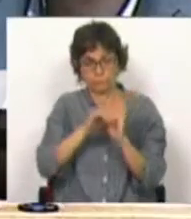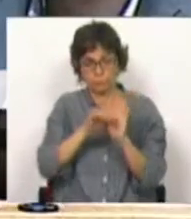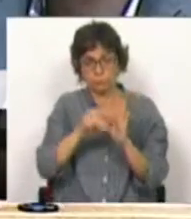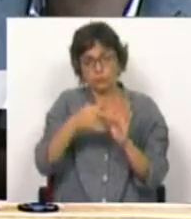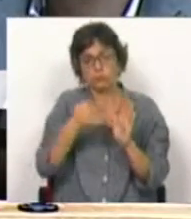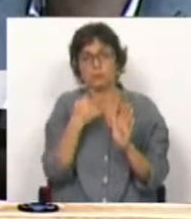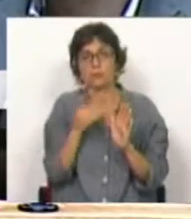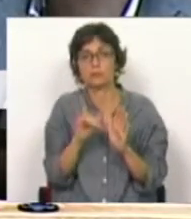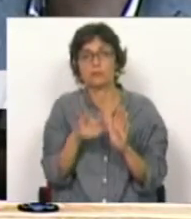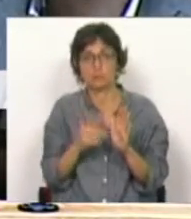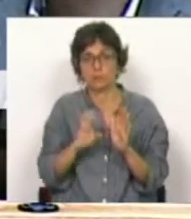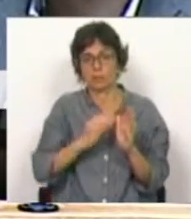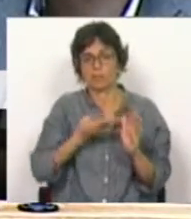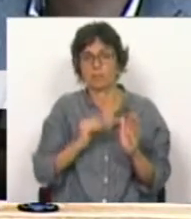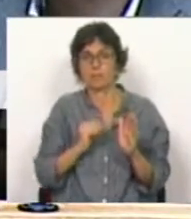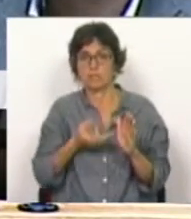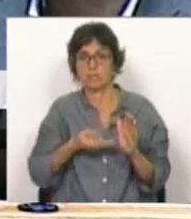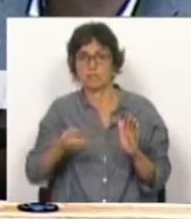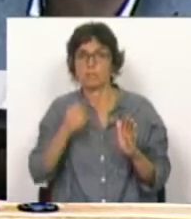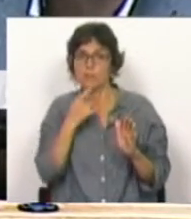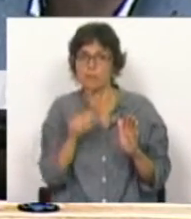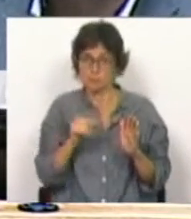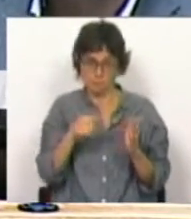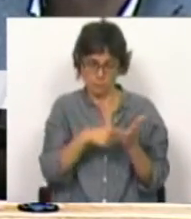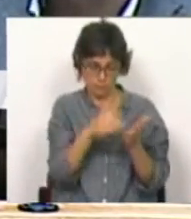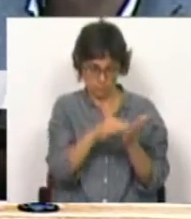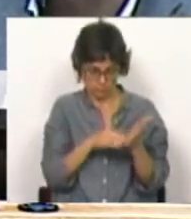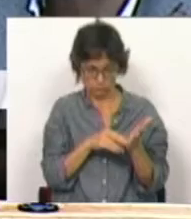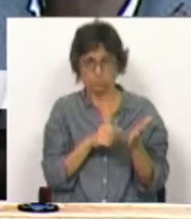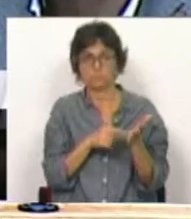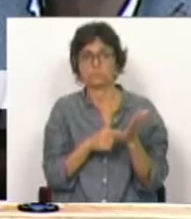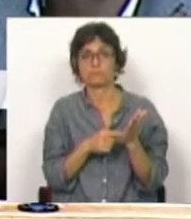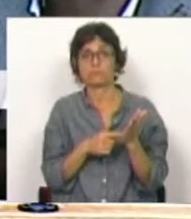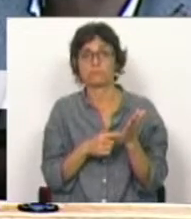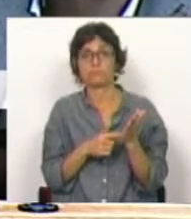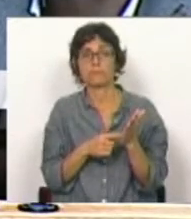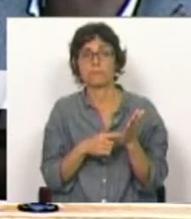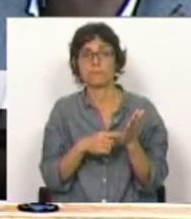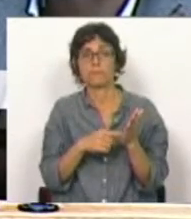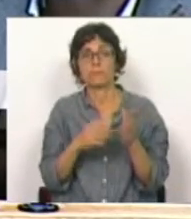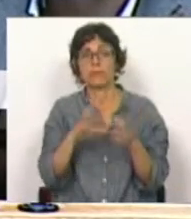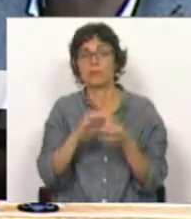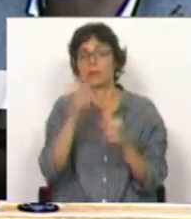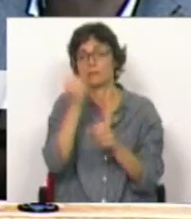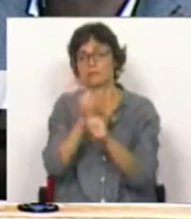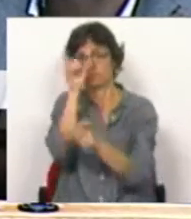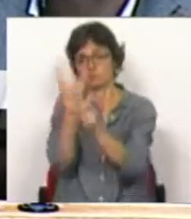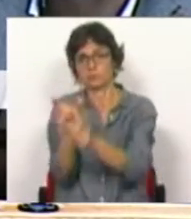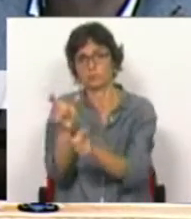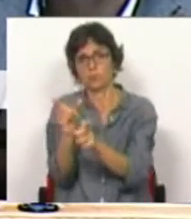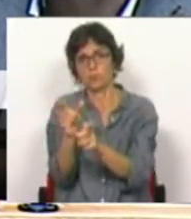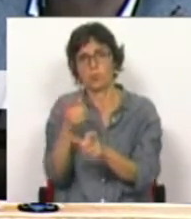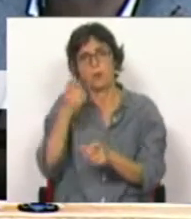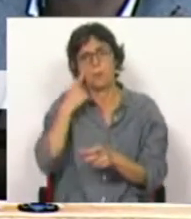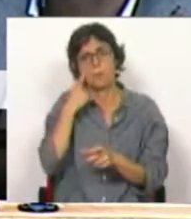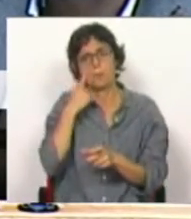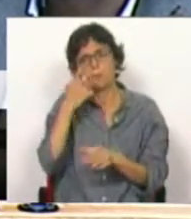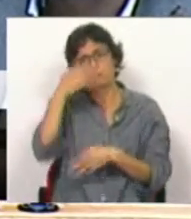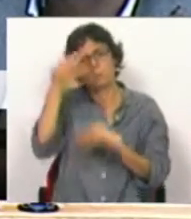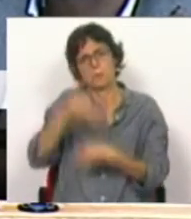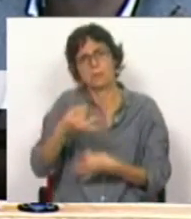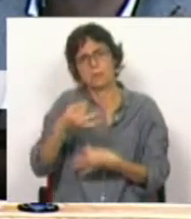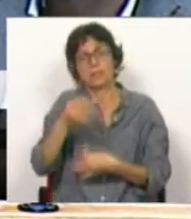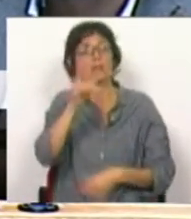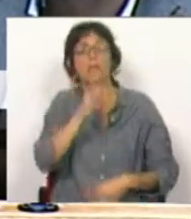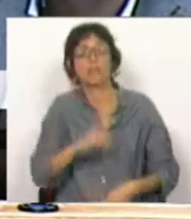e o CDS-PP, a determinada altura, continuando a falar sobre trabalhadores, propõe o quê? Valorização, dignificação.